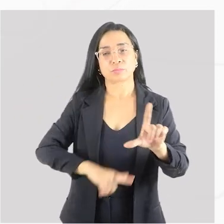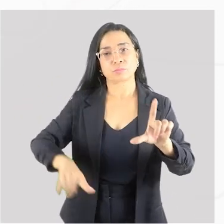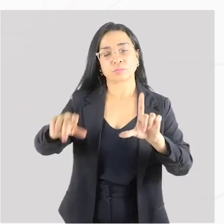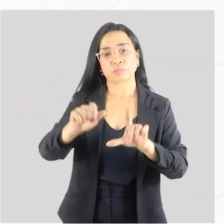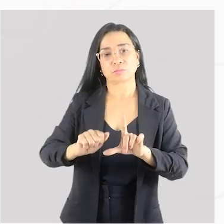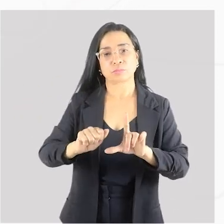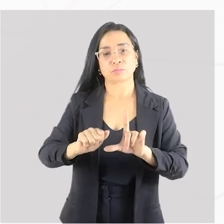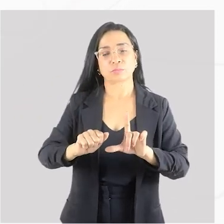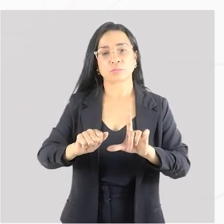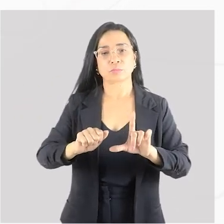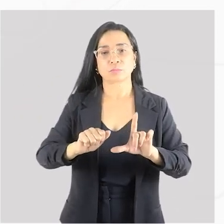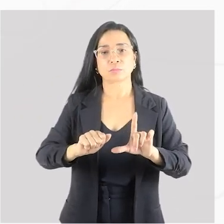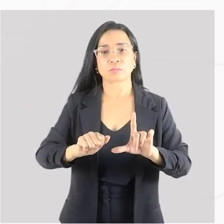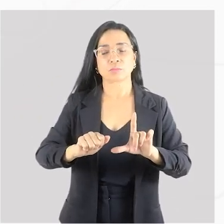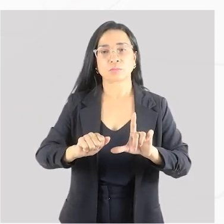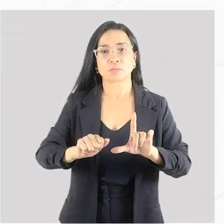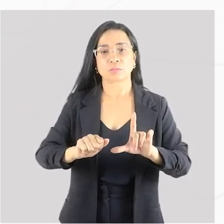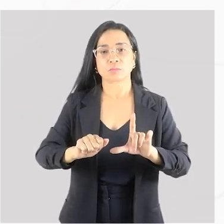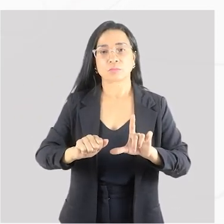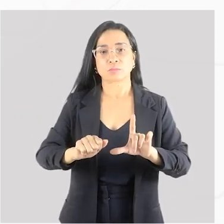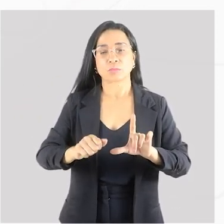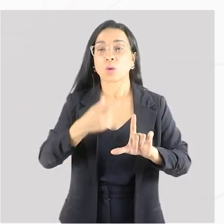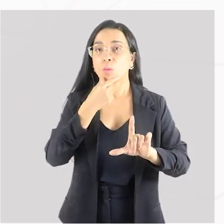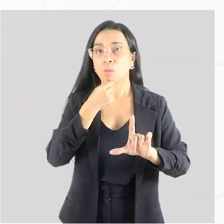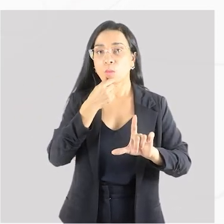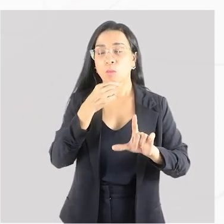civil. O homem já no